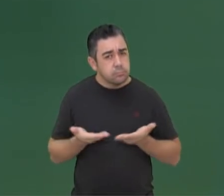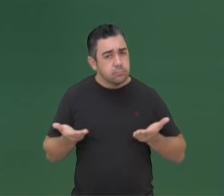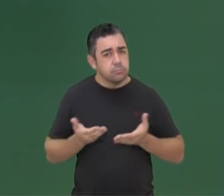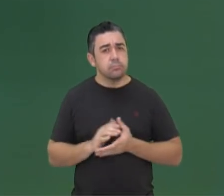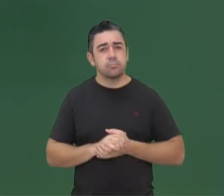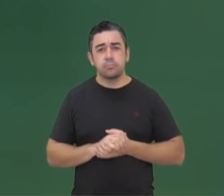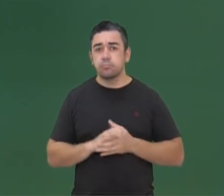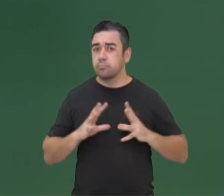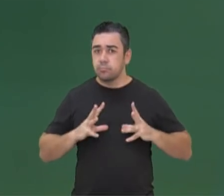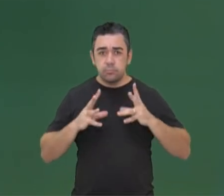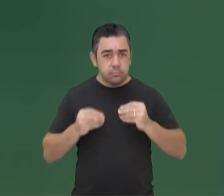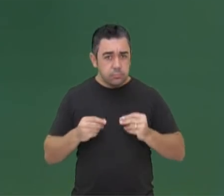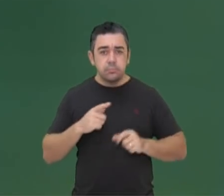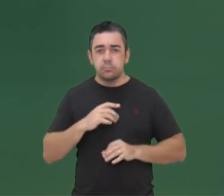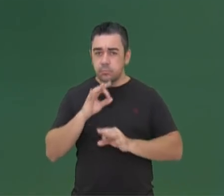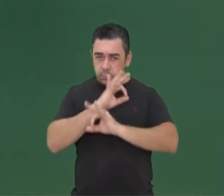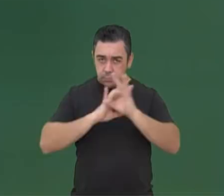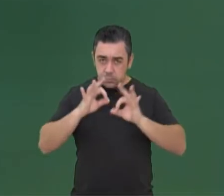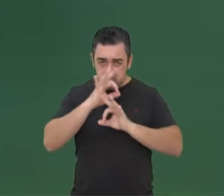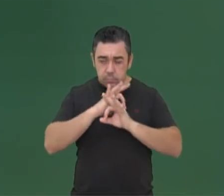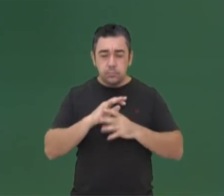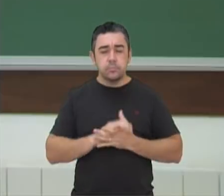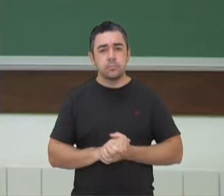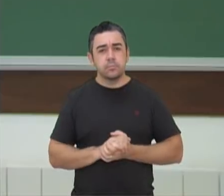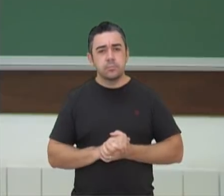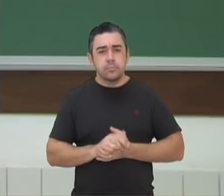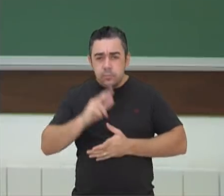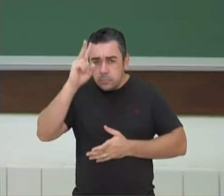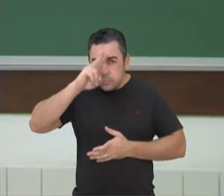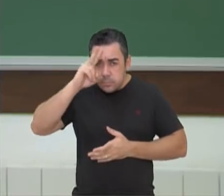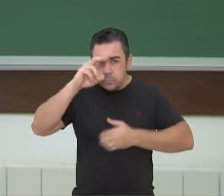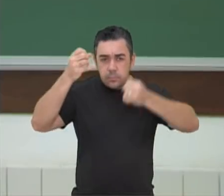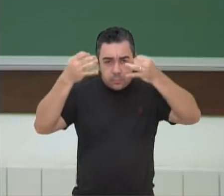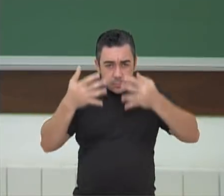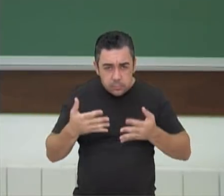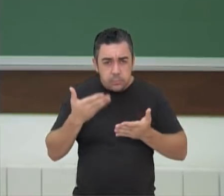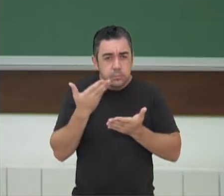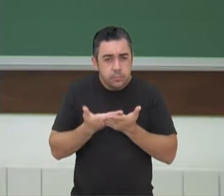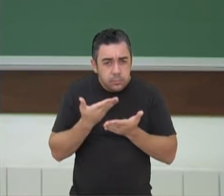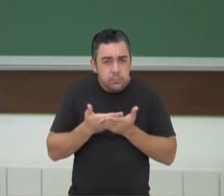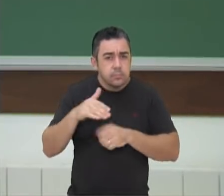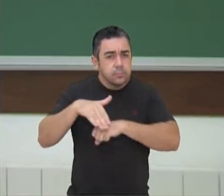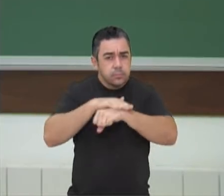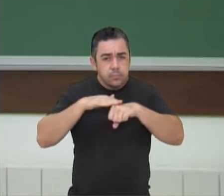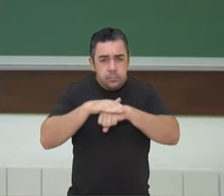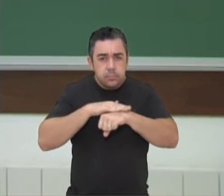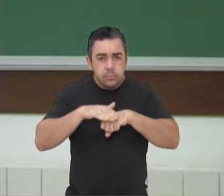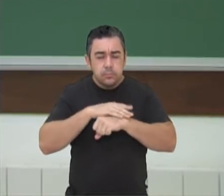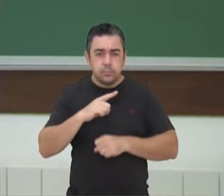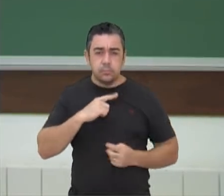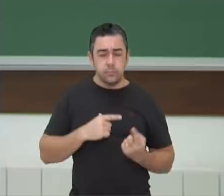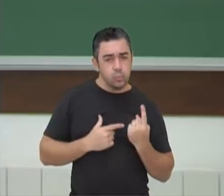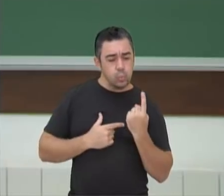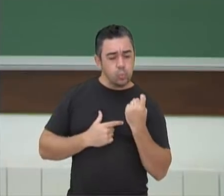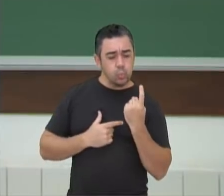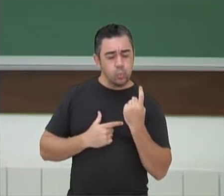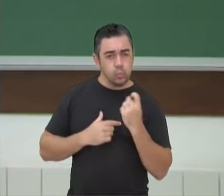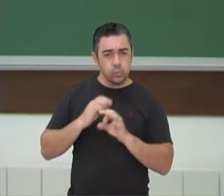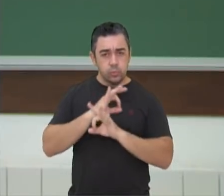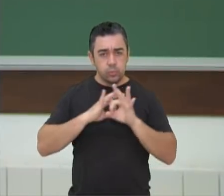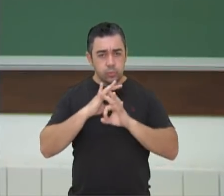né? Todos são formados por células. Lembra que a gente estudou e conversou sobre seres unicelulares